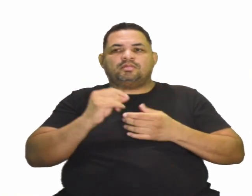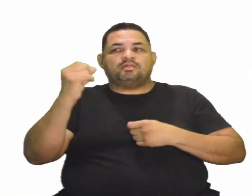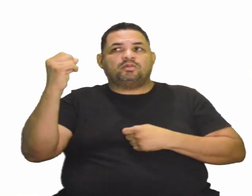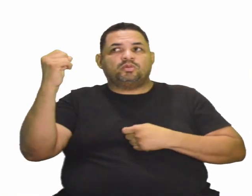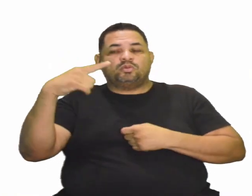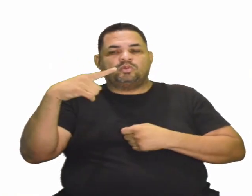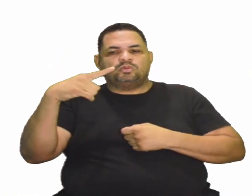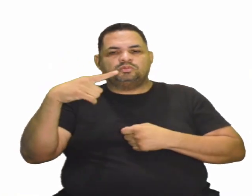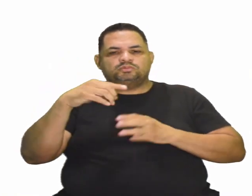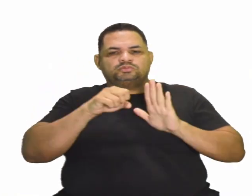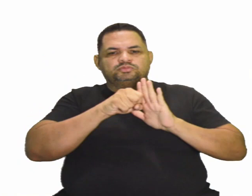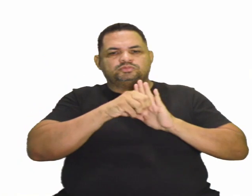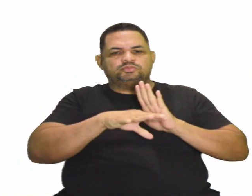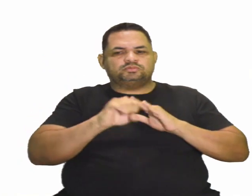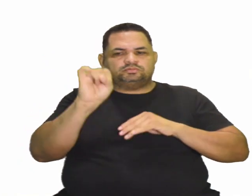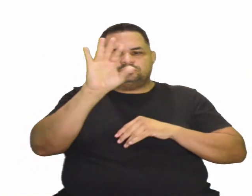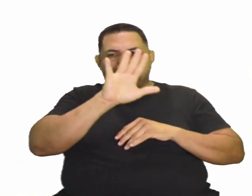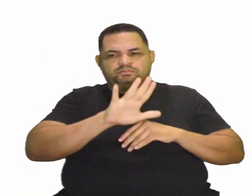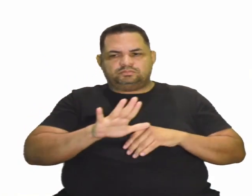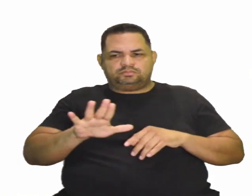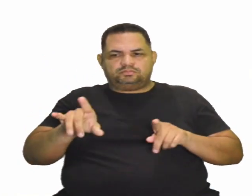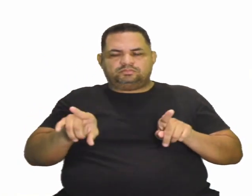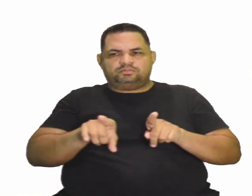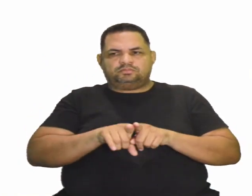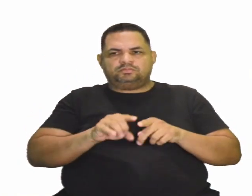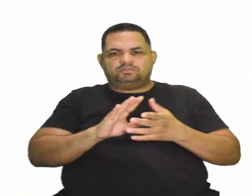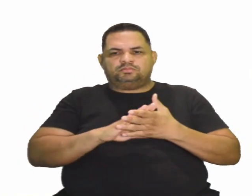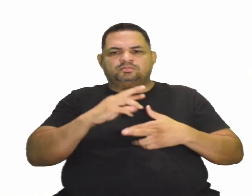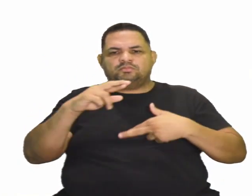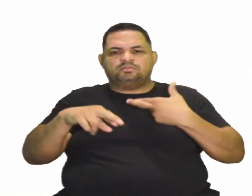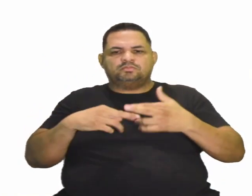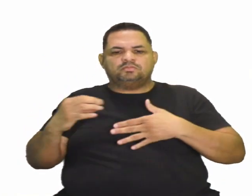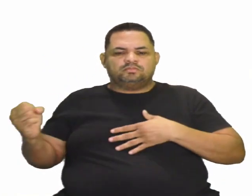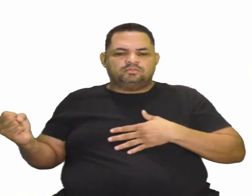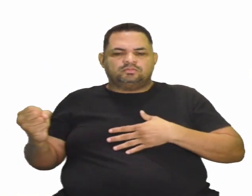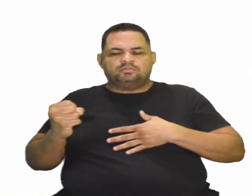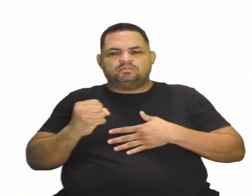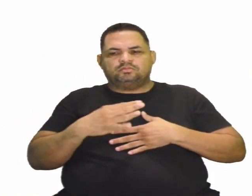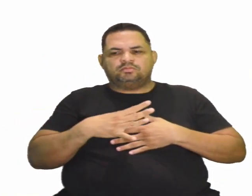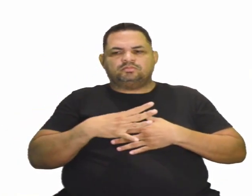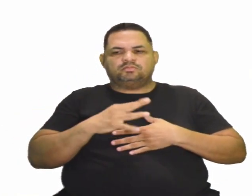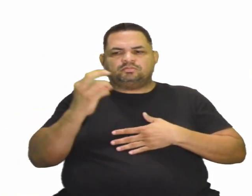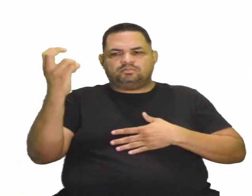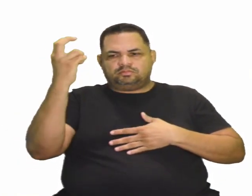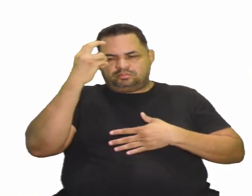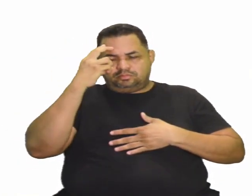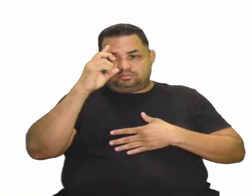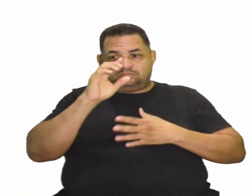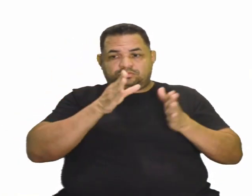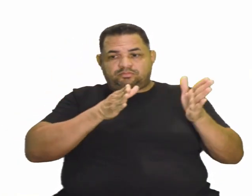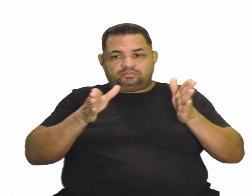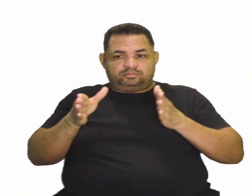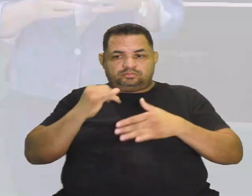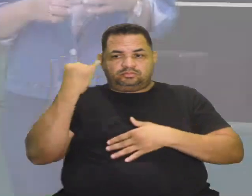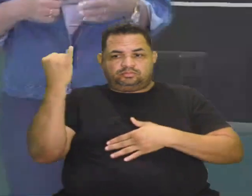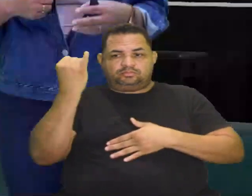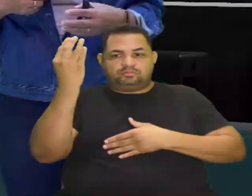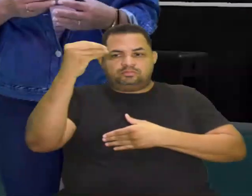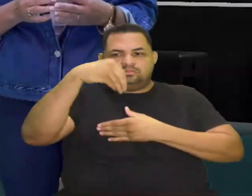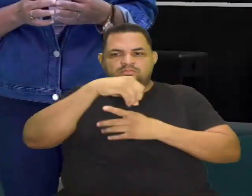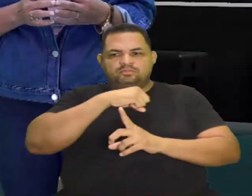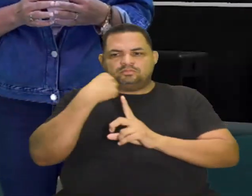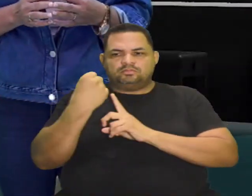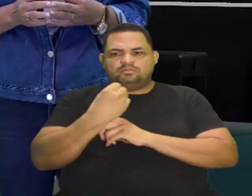nas imagens, certo? Então, o Renascimento cultural foi esse período aí muito importante na sociedade, né, que